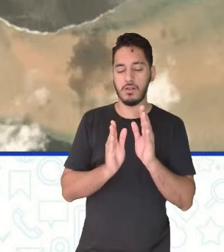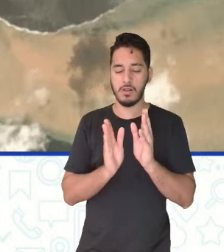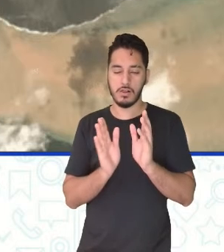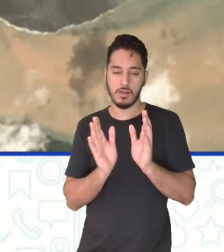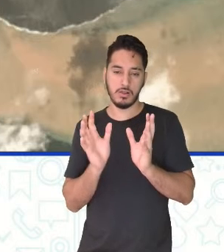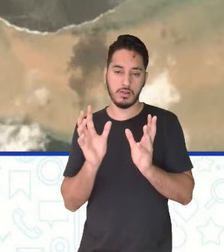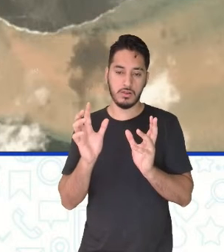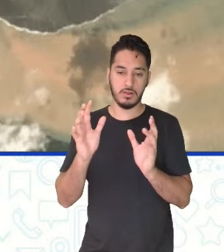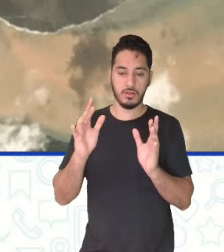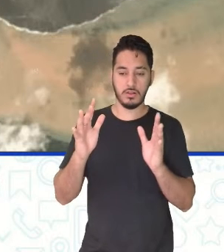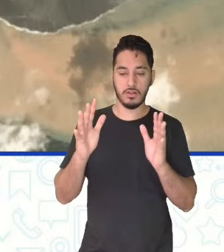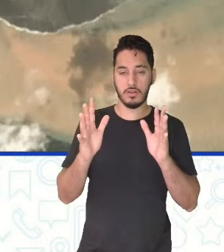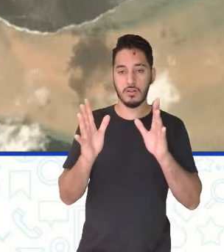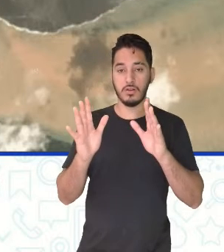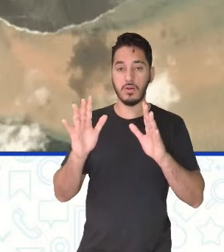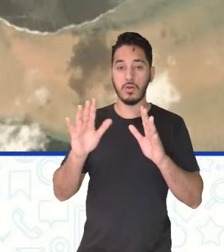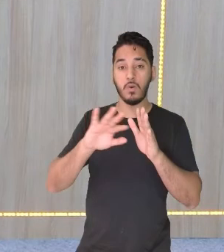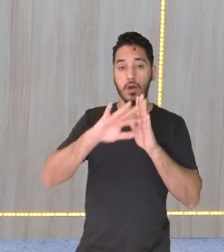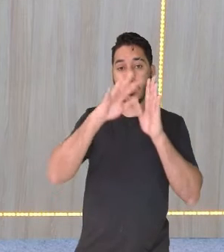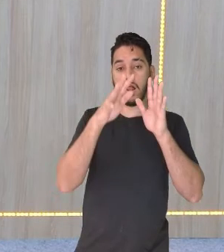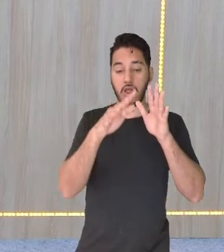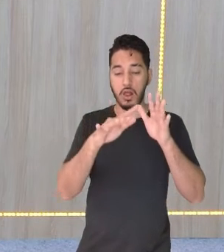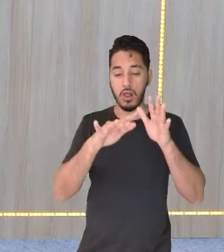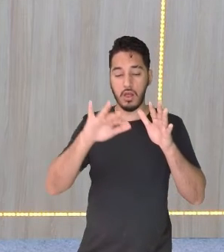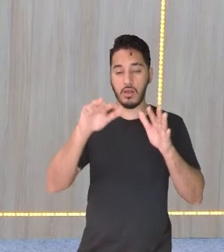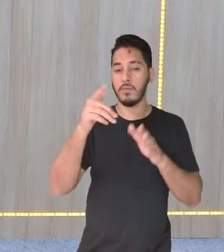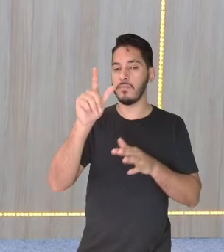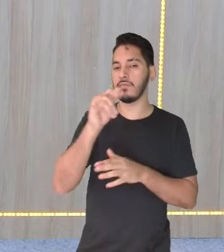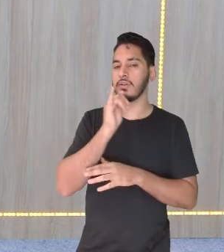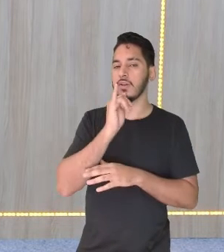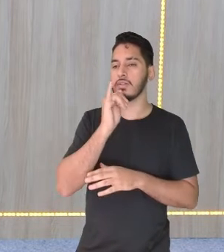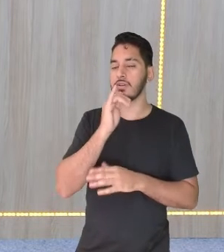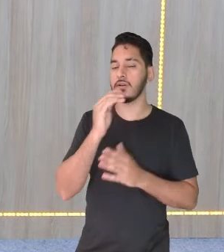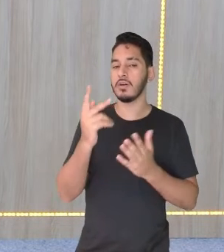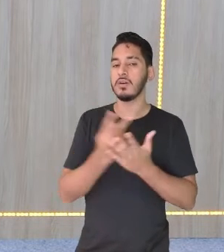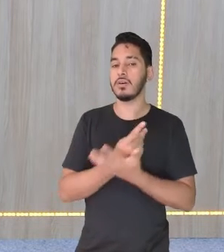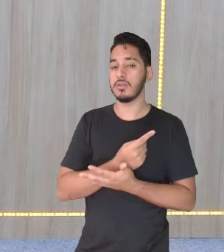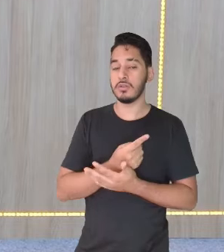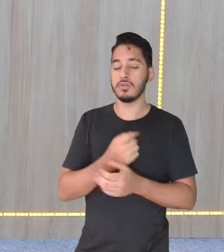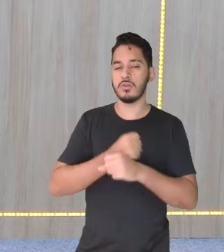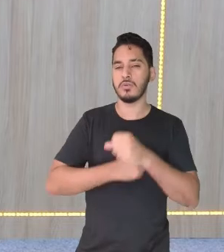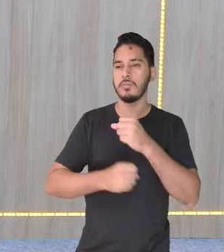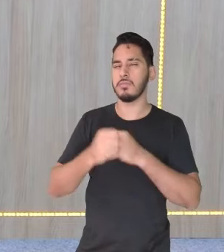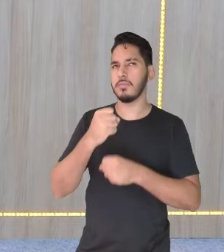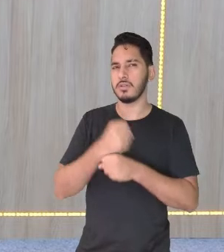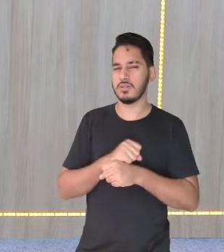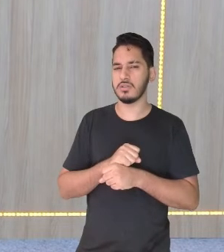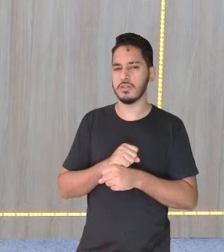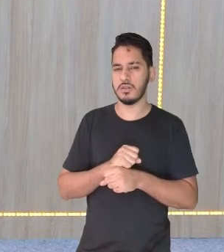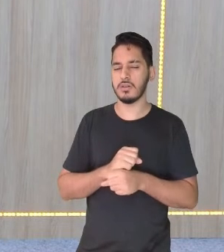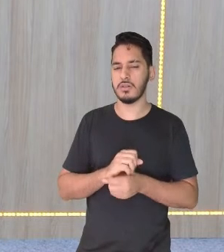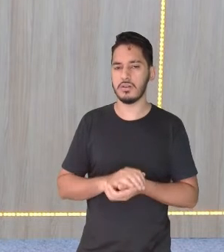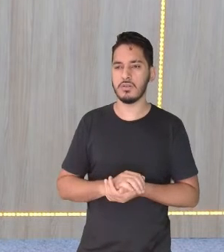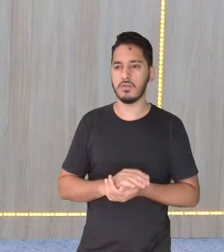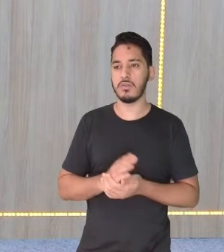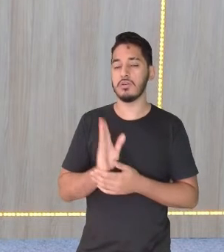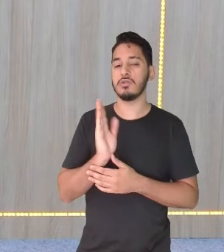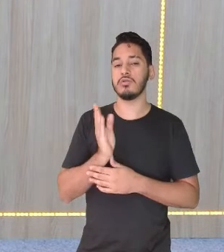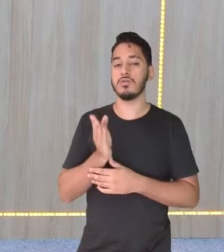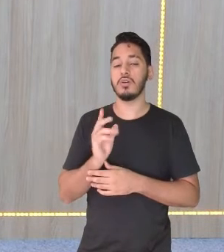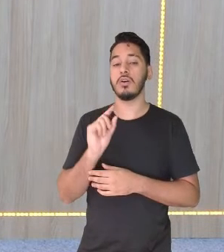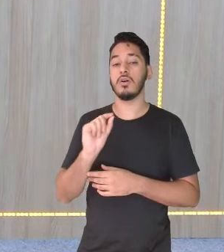o relevo. Quer outro exemplo? Aconteceu aqui no ano passado. Agora já vai ser